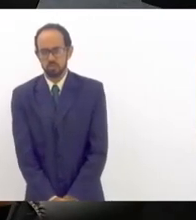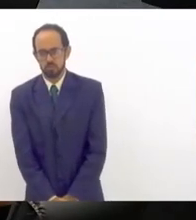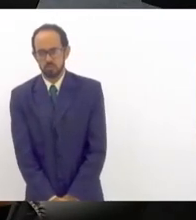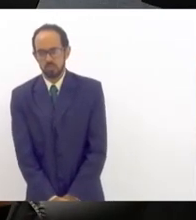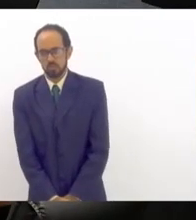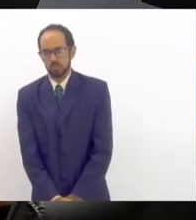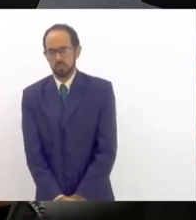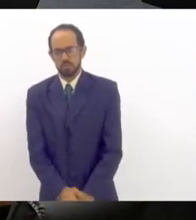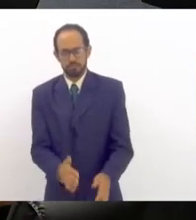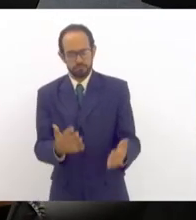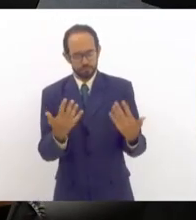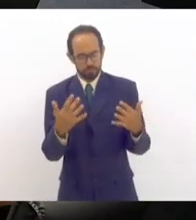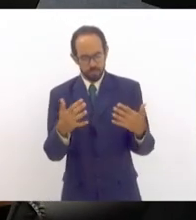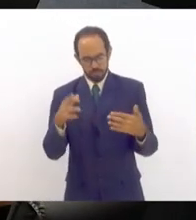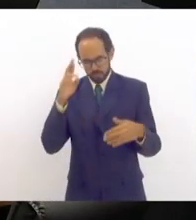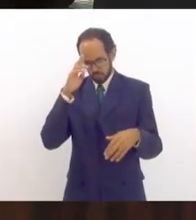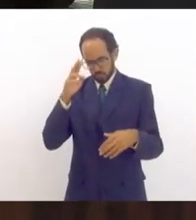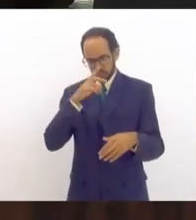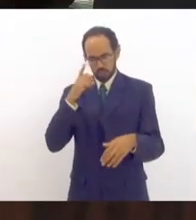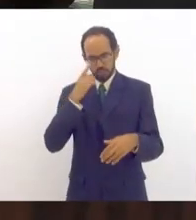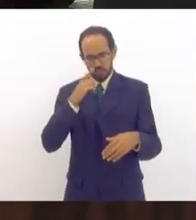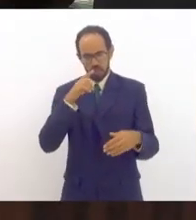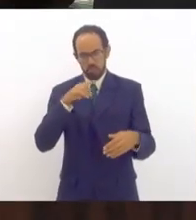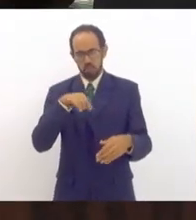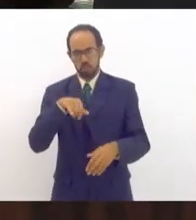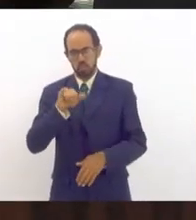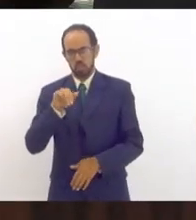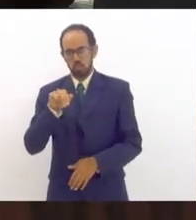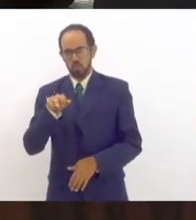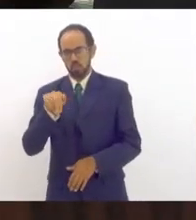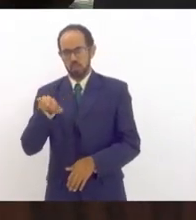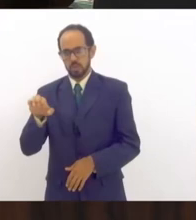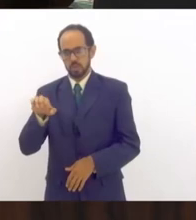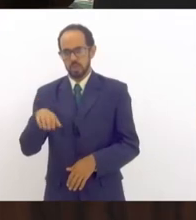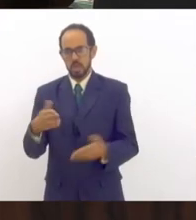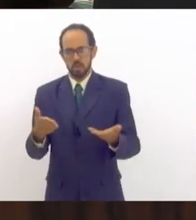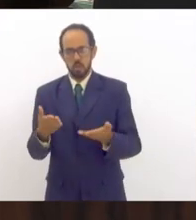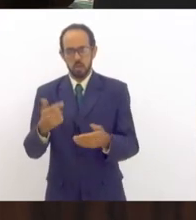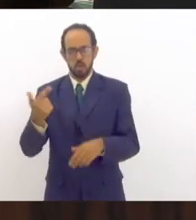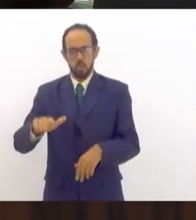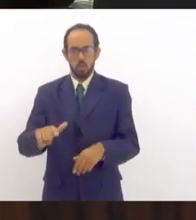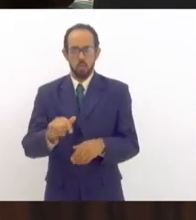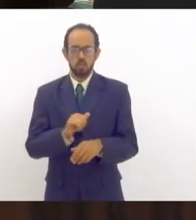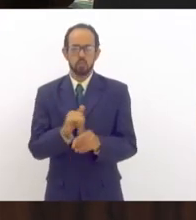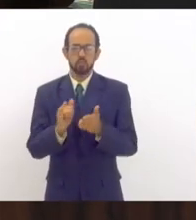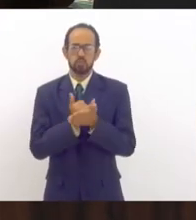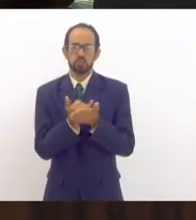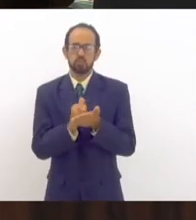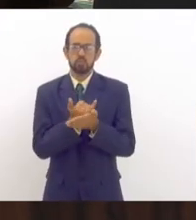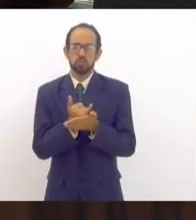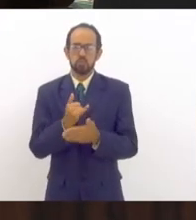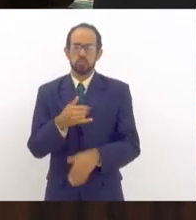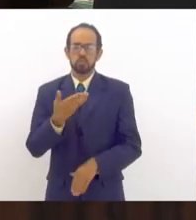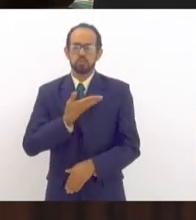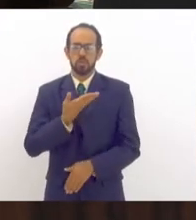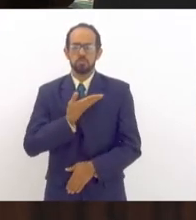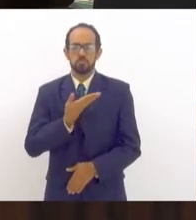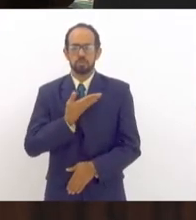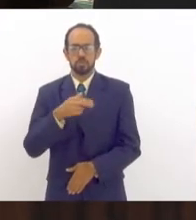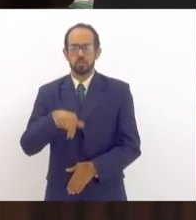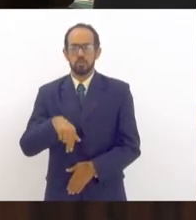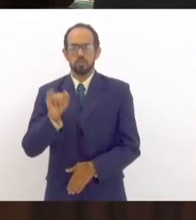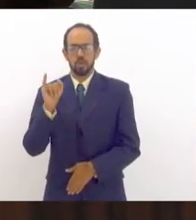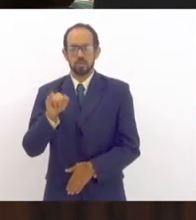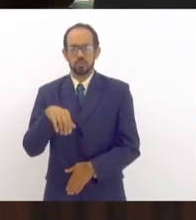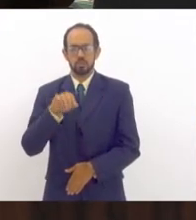Parabéns meu nobre Deputado Yuri próximo morador aqui nosso amigo de Nova Iguaçu